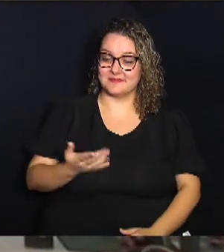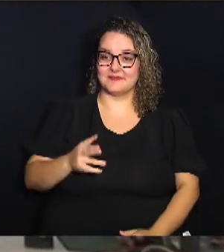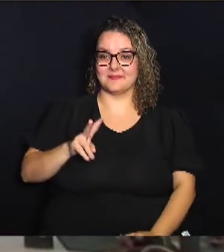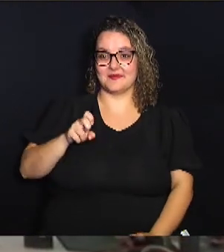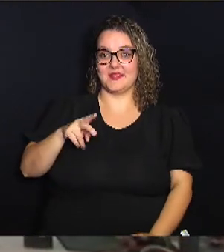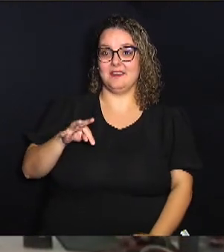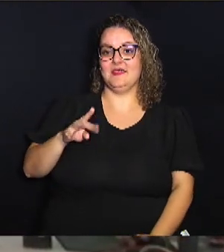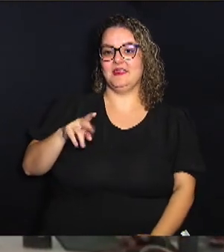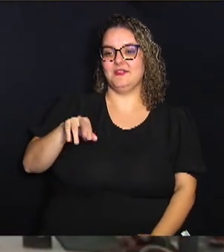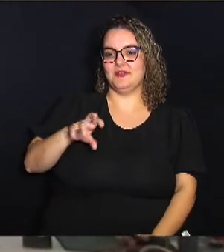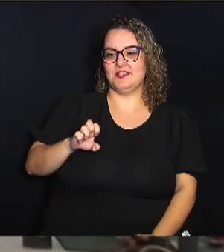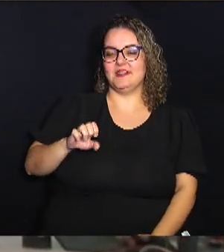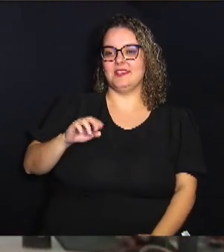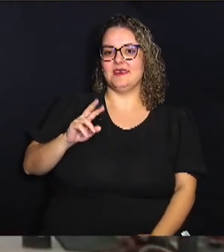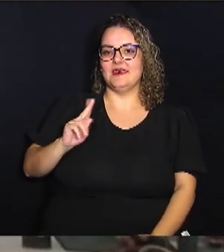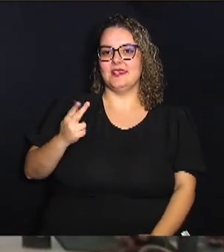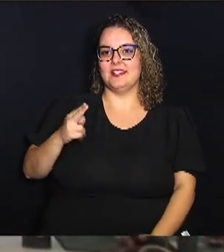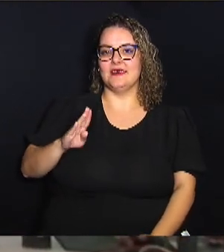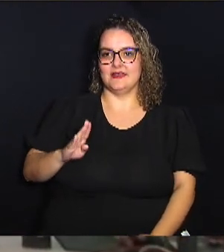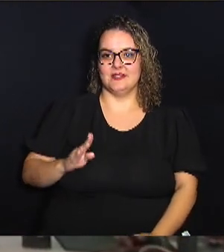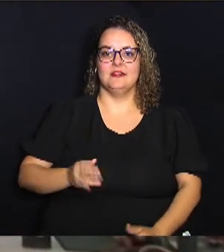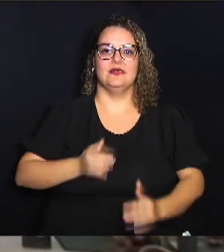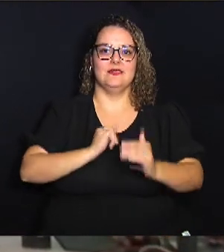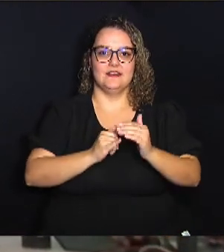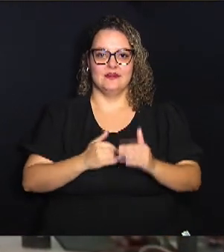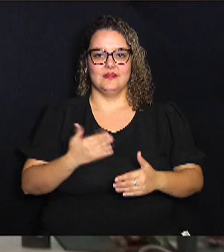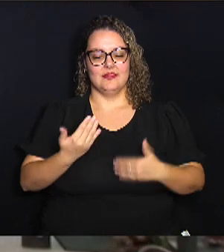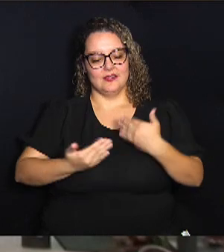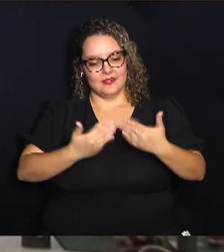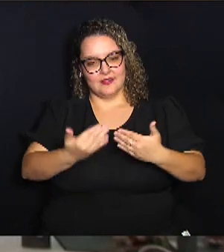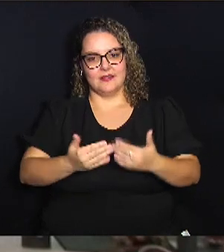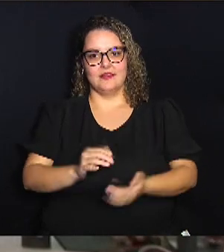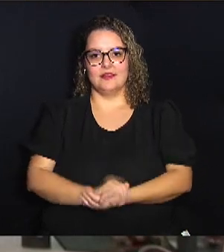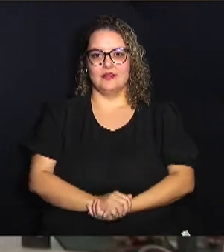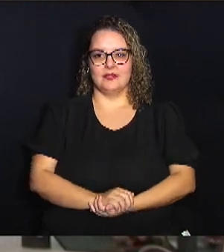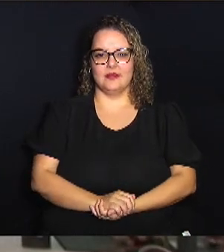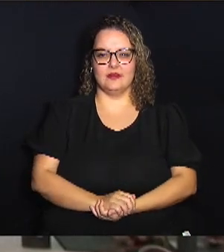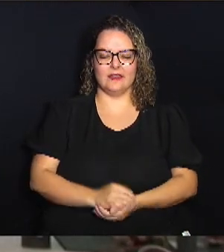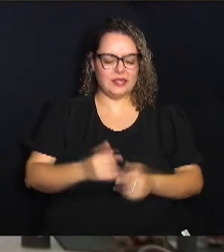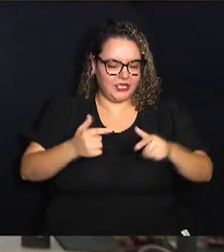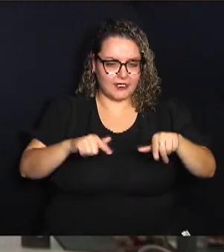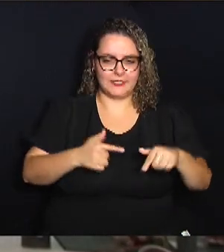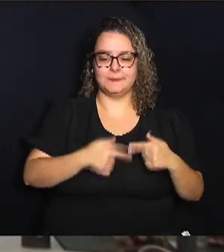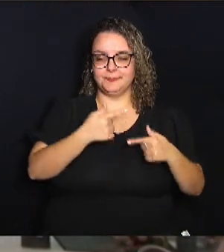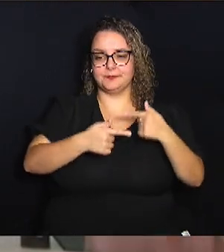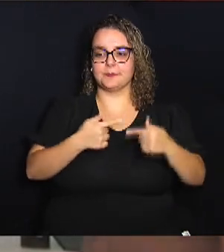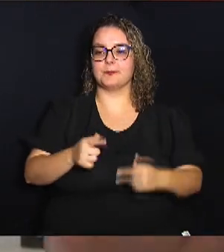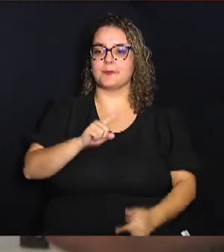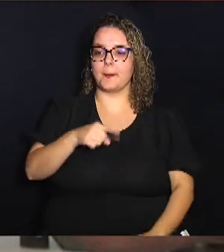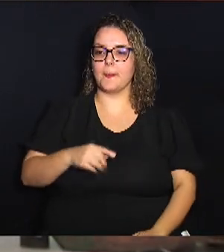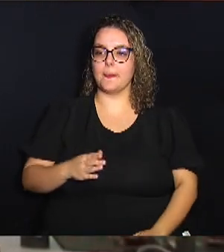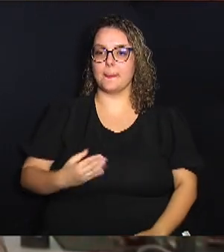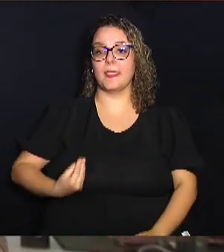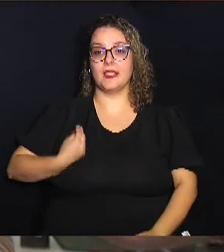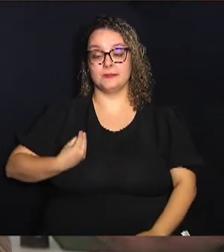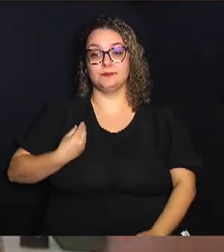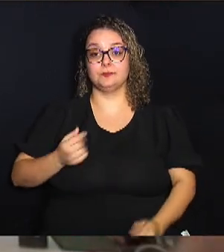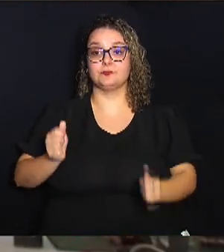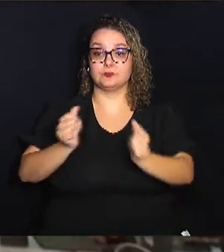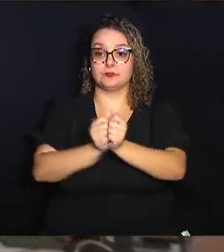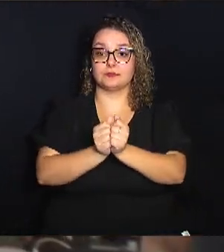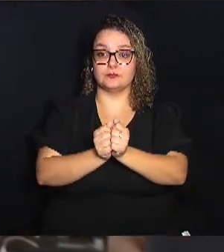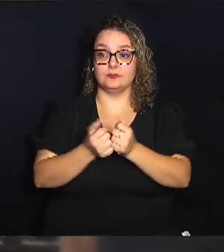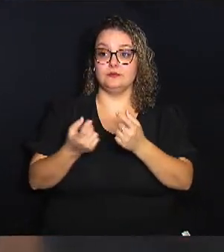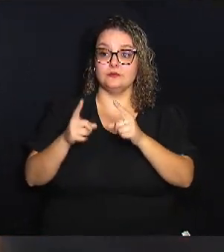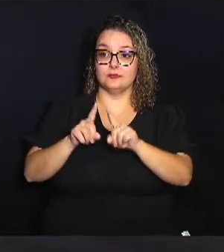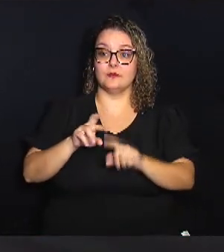Hub, aceleradora de startups e inovação corporativa, onde que a geração Z se encontra, né? E eu estou aqui, ao meu lado